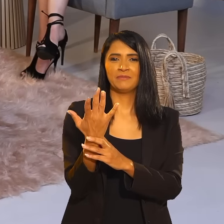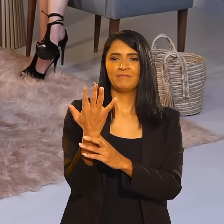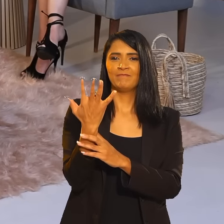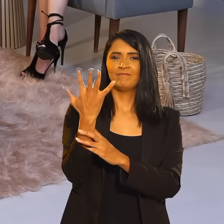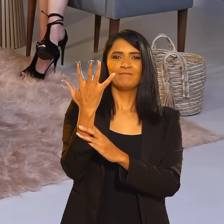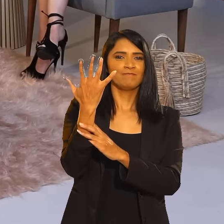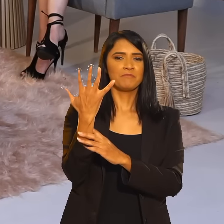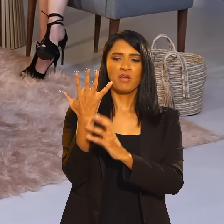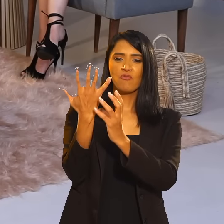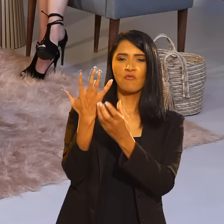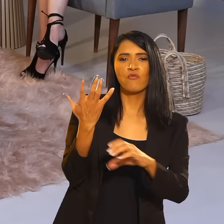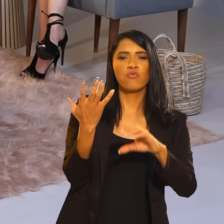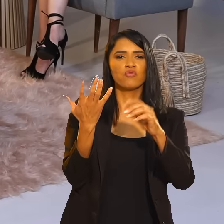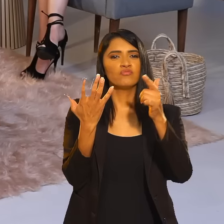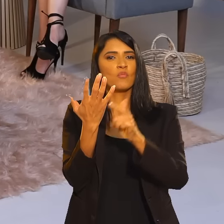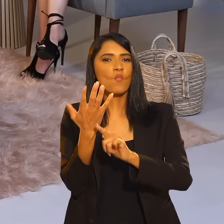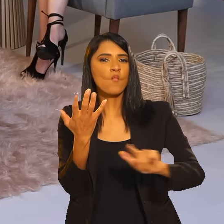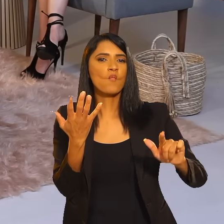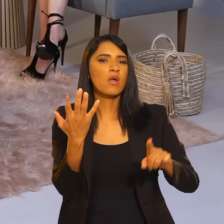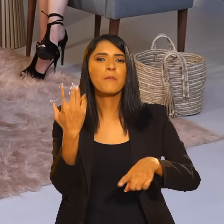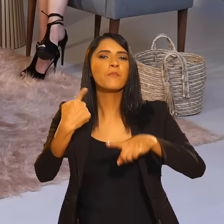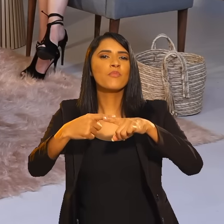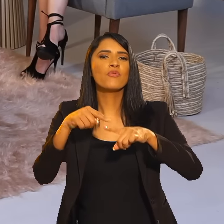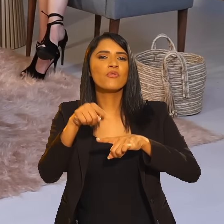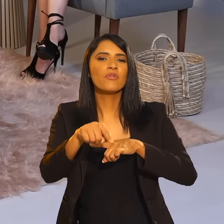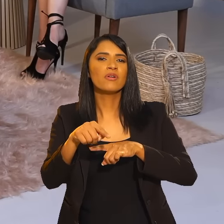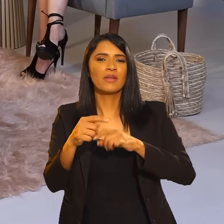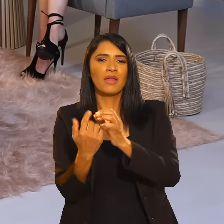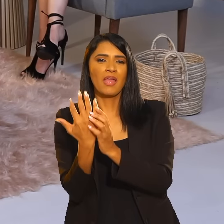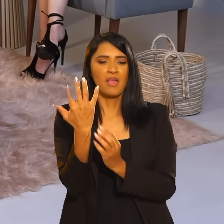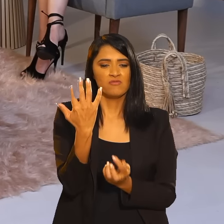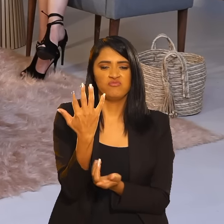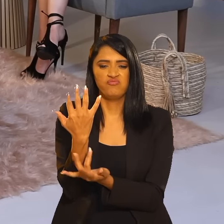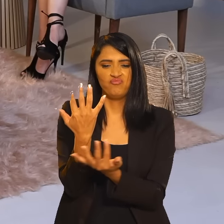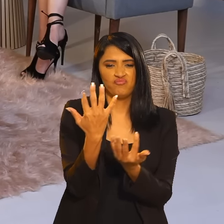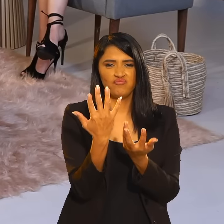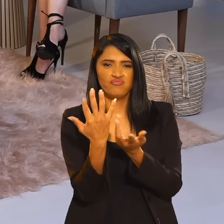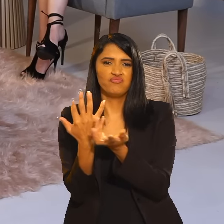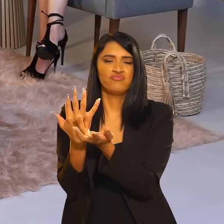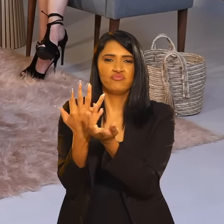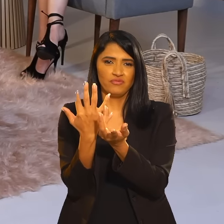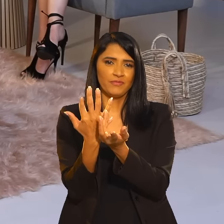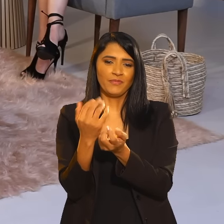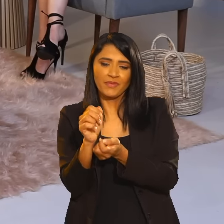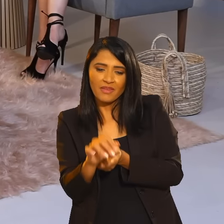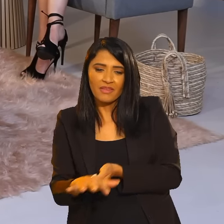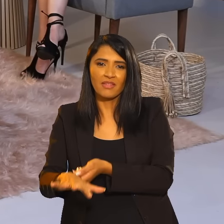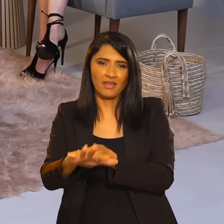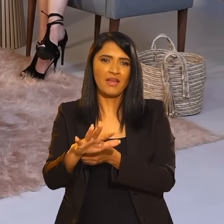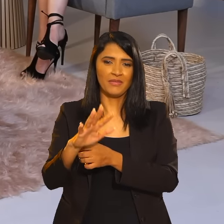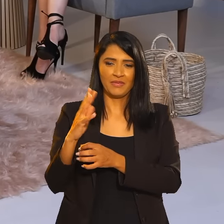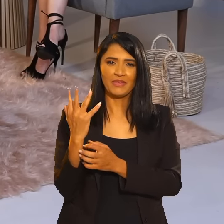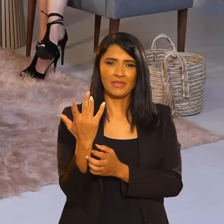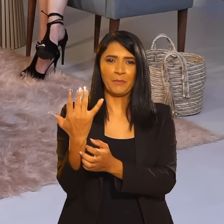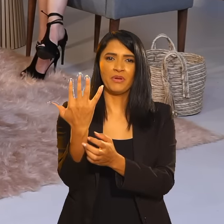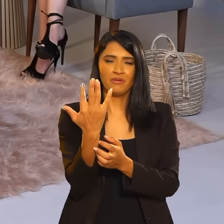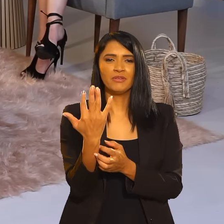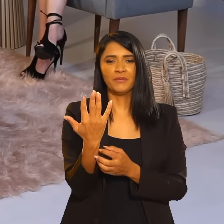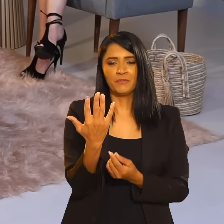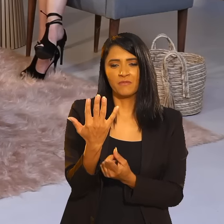não gerava frutos porque aquelas ervas daninhas tomavam conta da